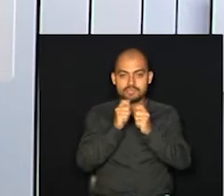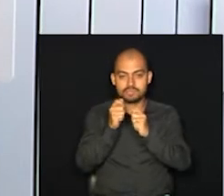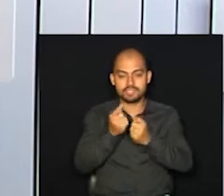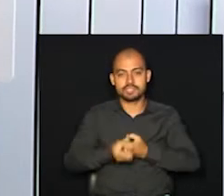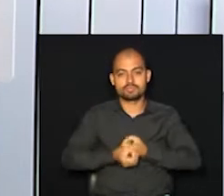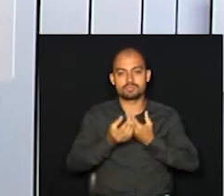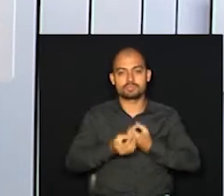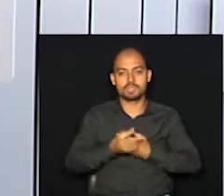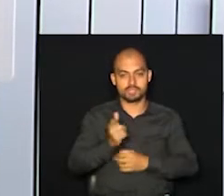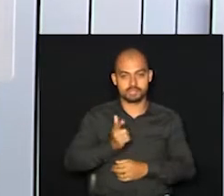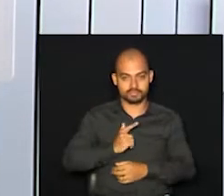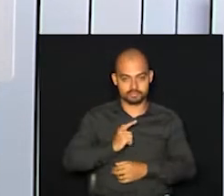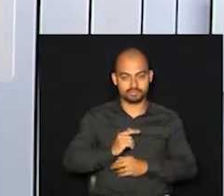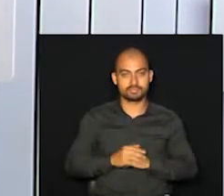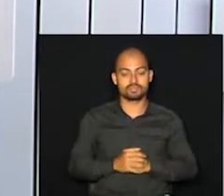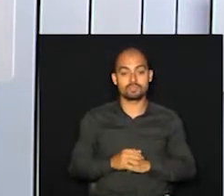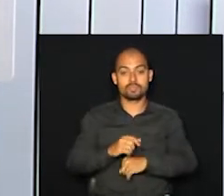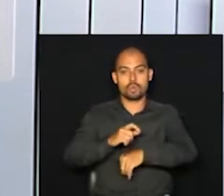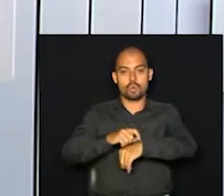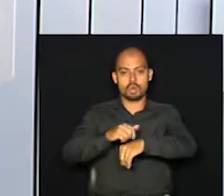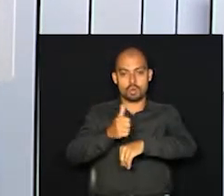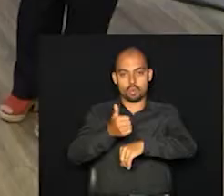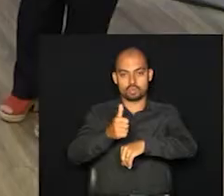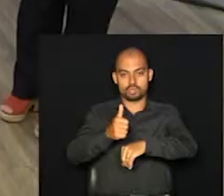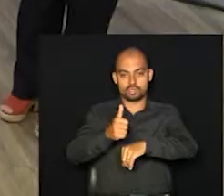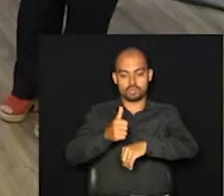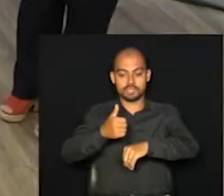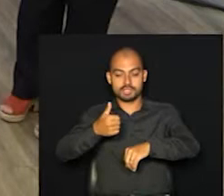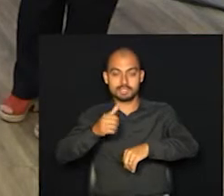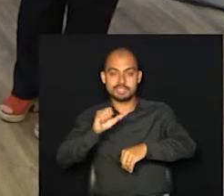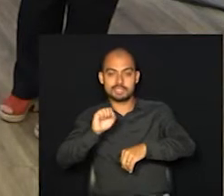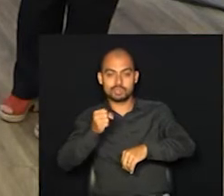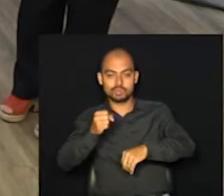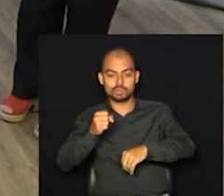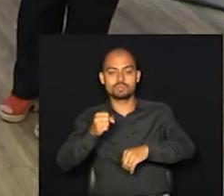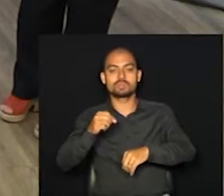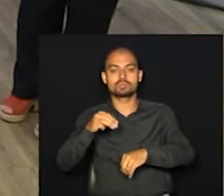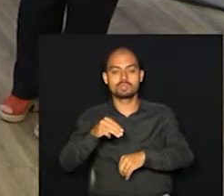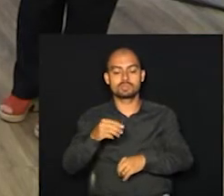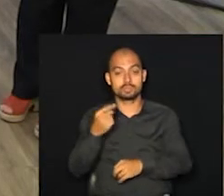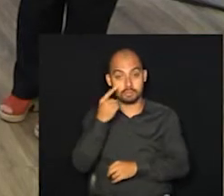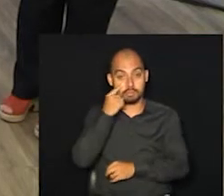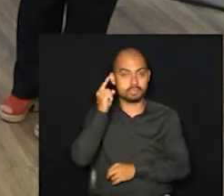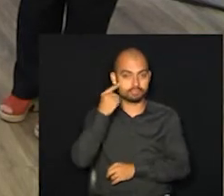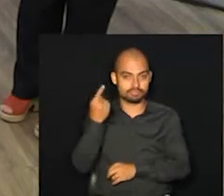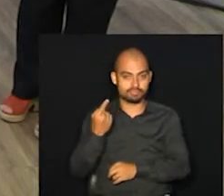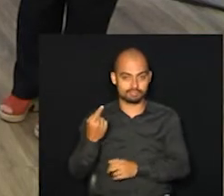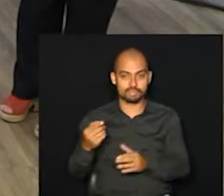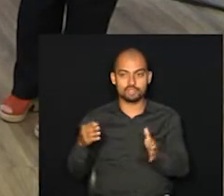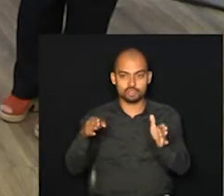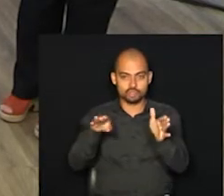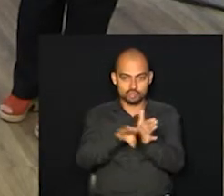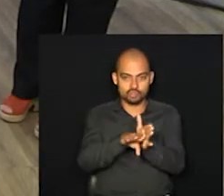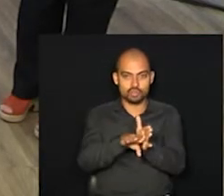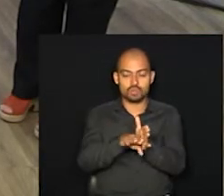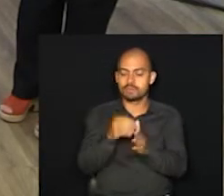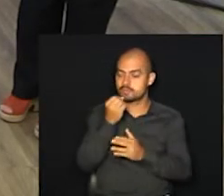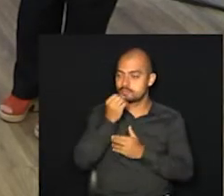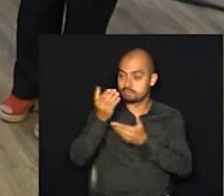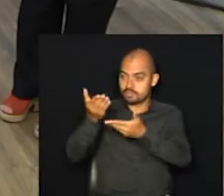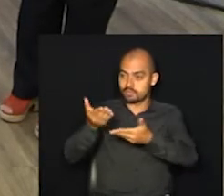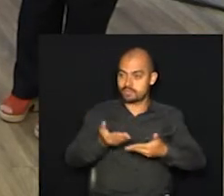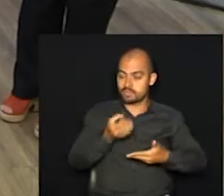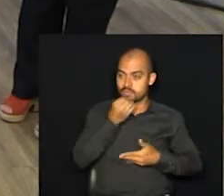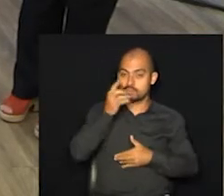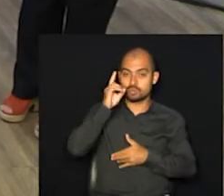as informações. 11 horas e 18 minutos. A Mina Abreu já está nos nossos estúdios. Seja bem-vinda, bom